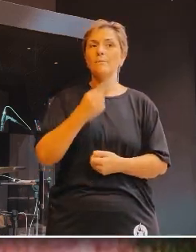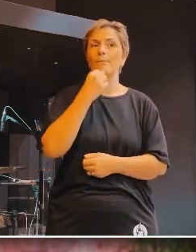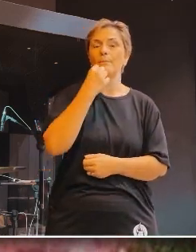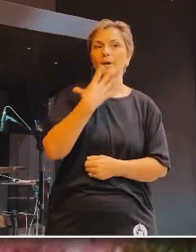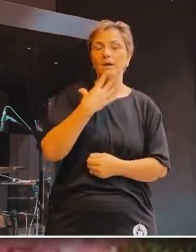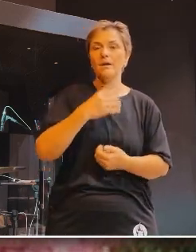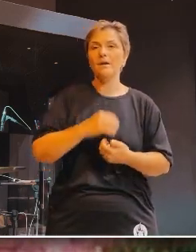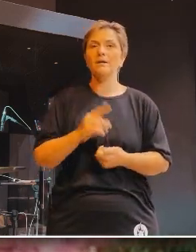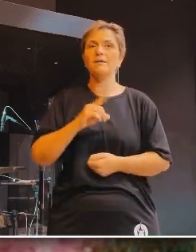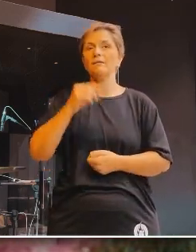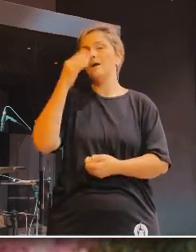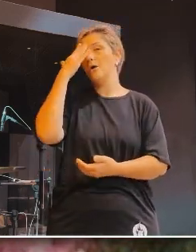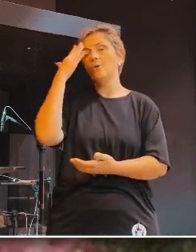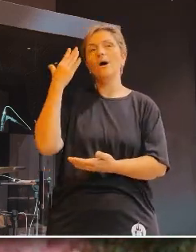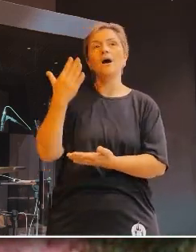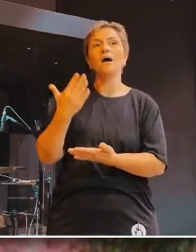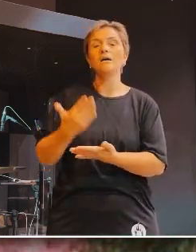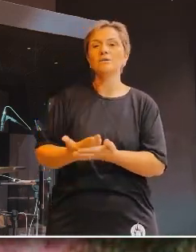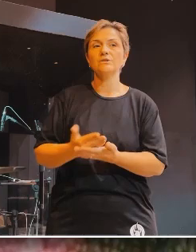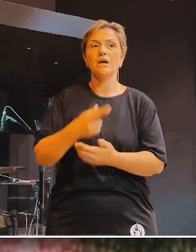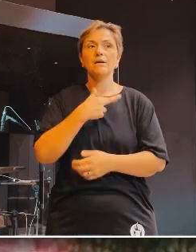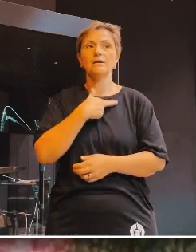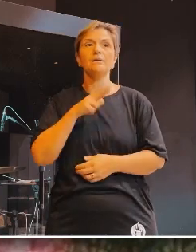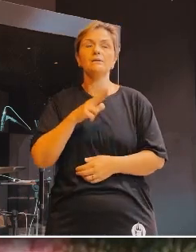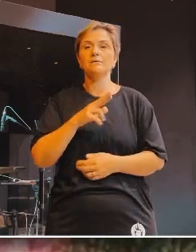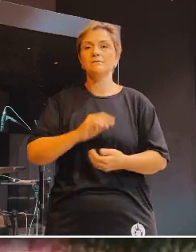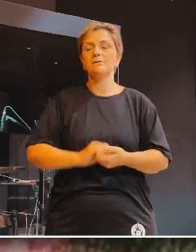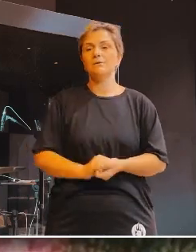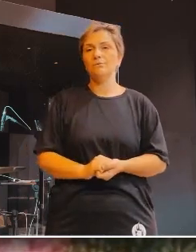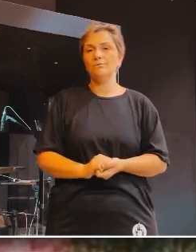não acreditarmos em religião nenhuma.